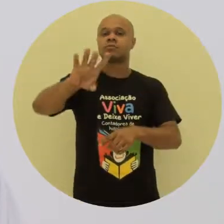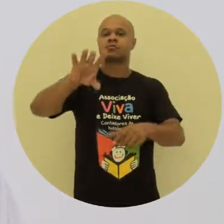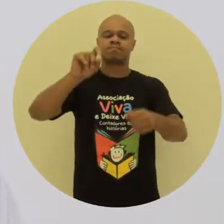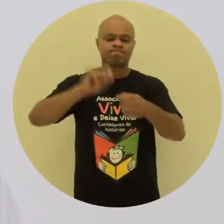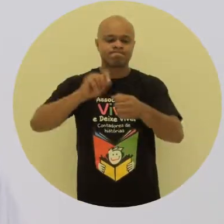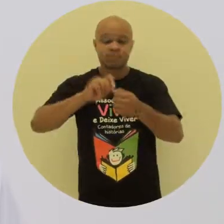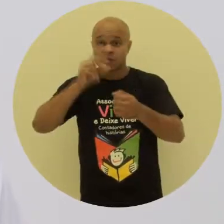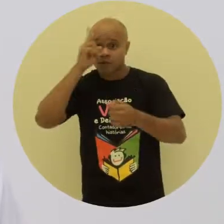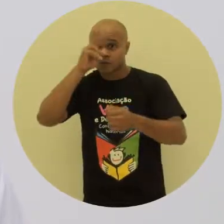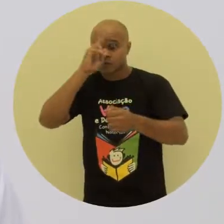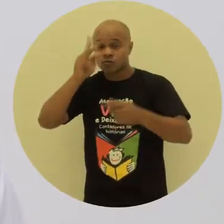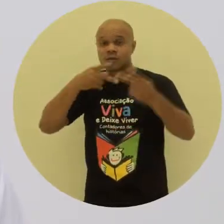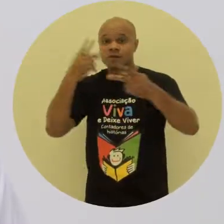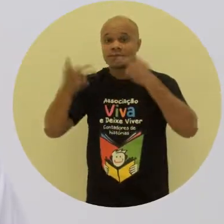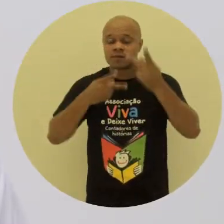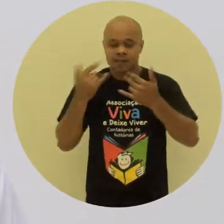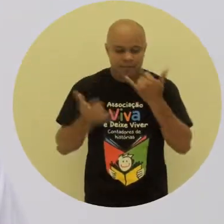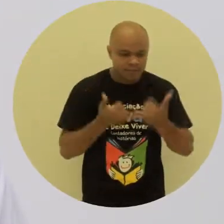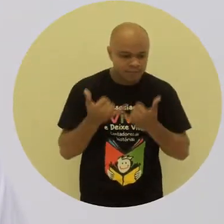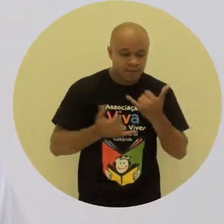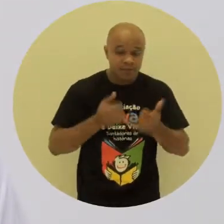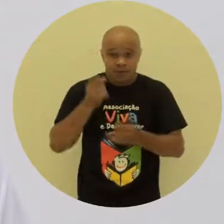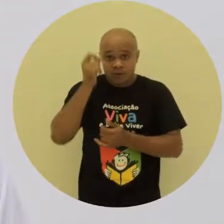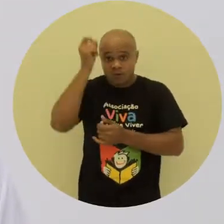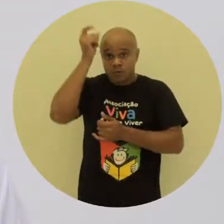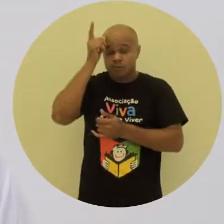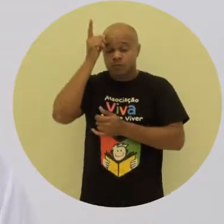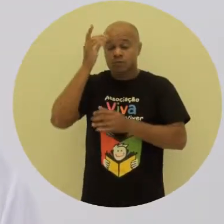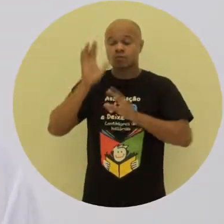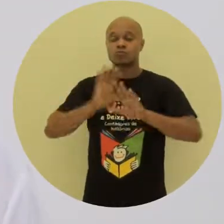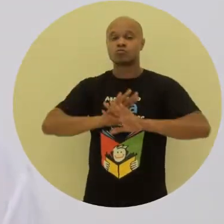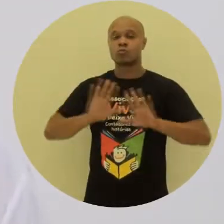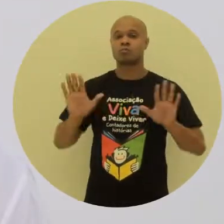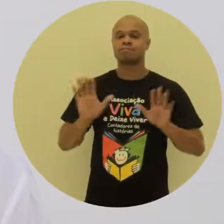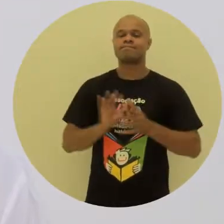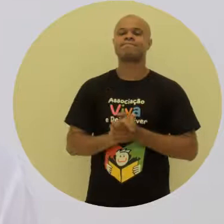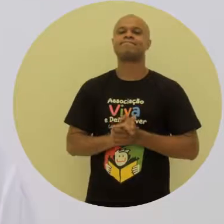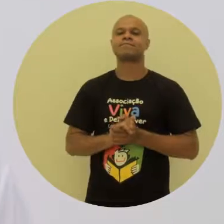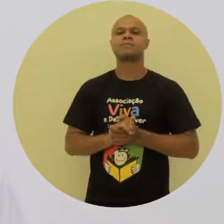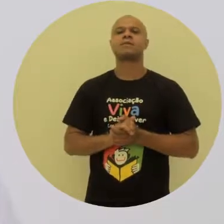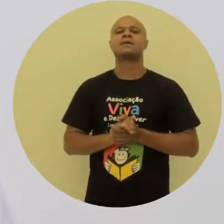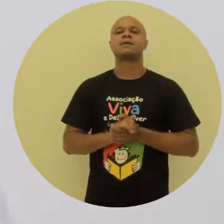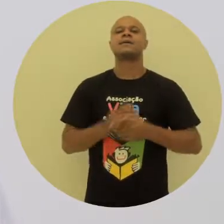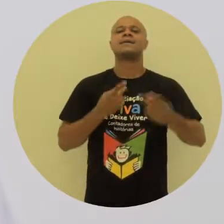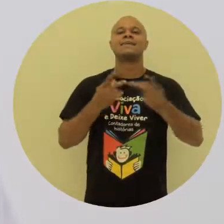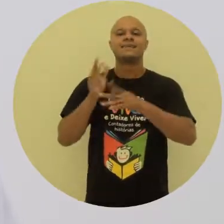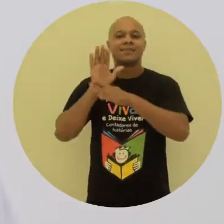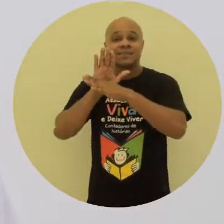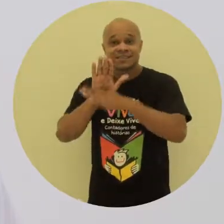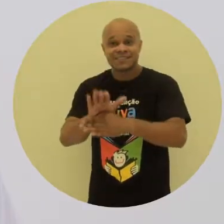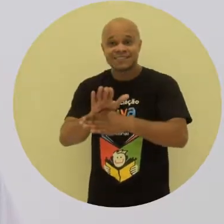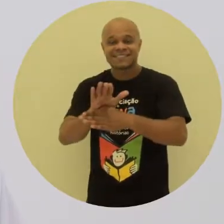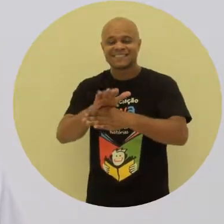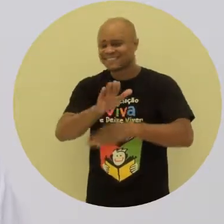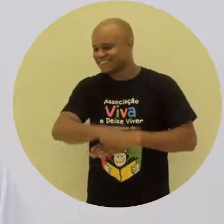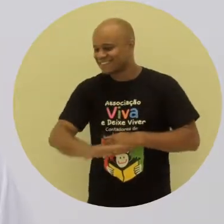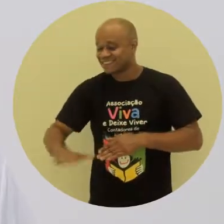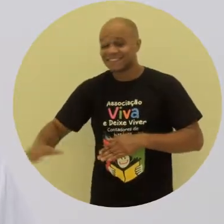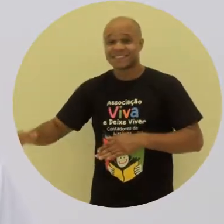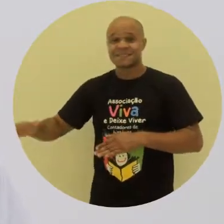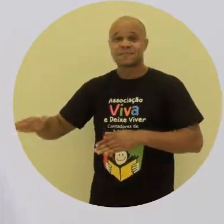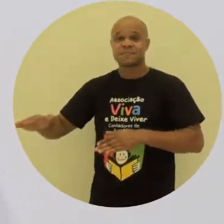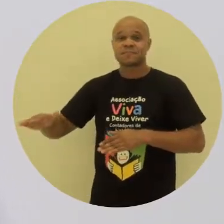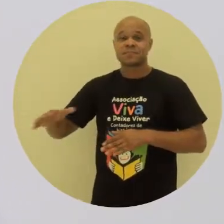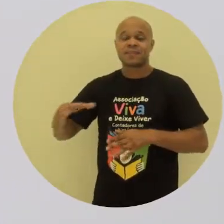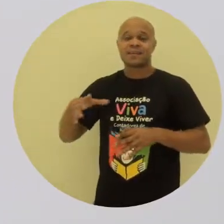produção e no desenvolvimento da cultura e da informação. Também auxiliamos com grande propriedade as